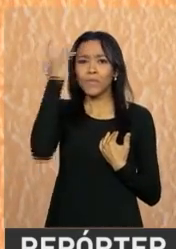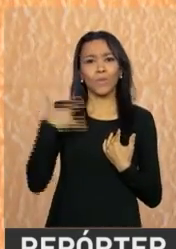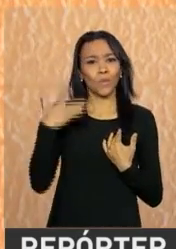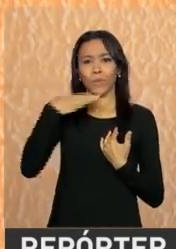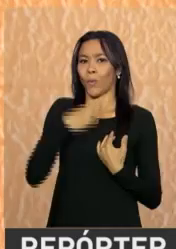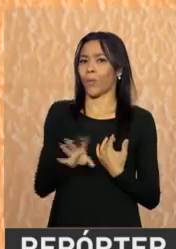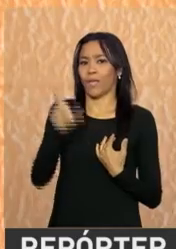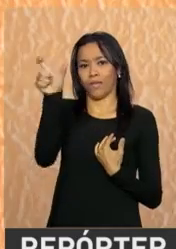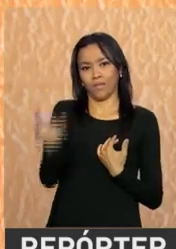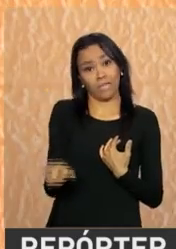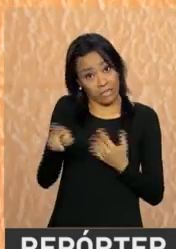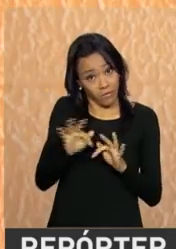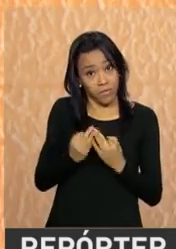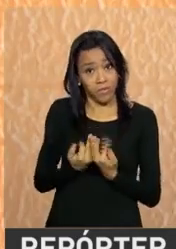essa família né